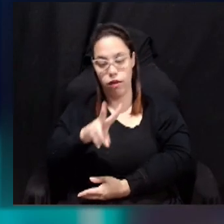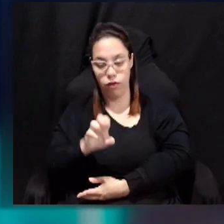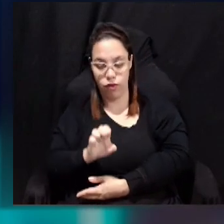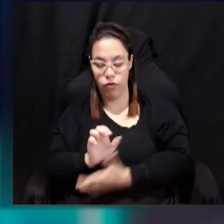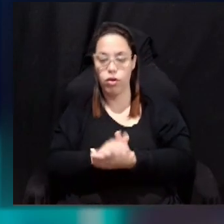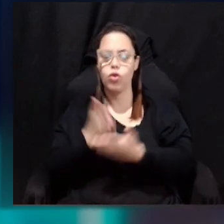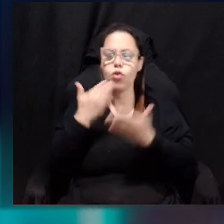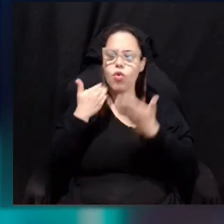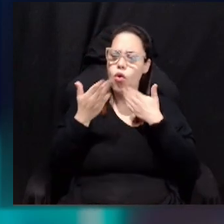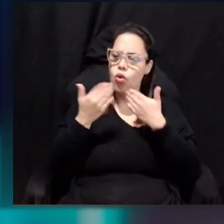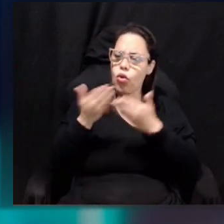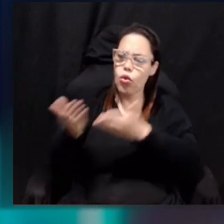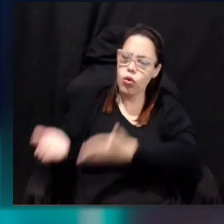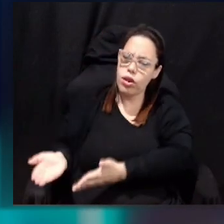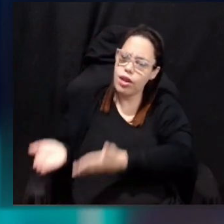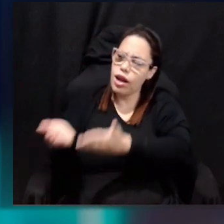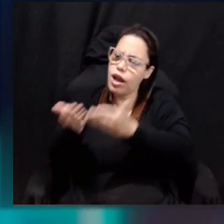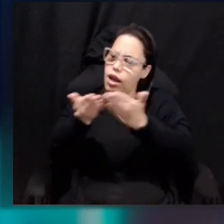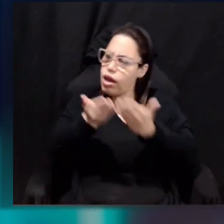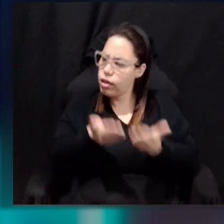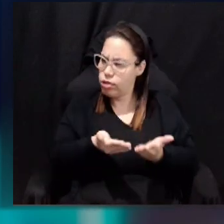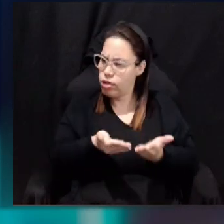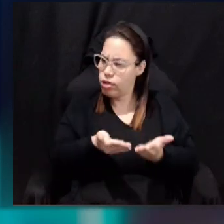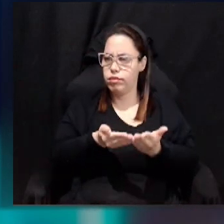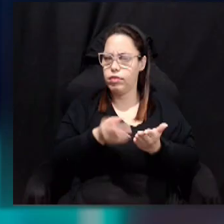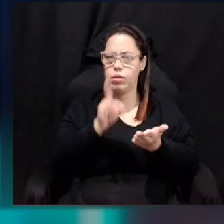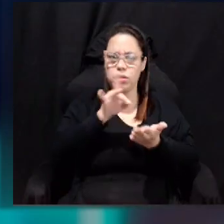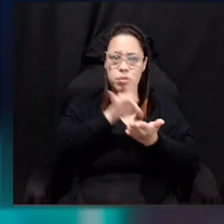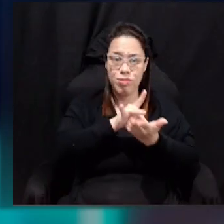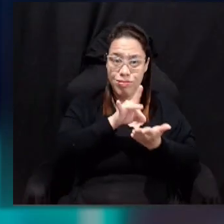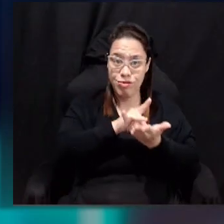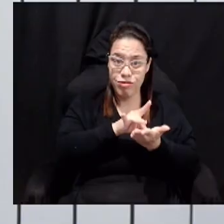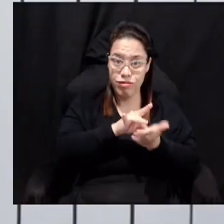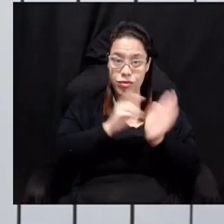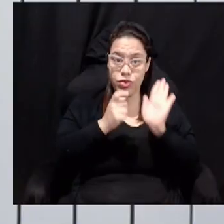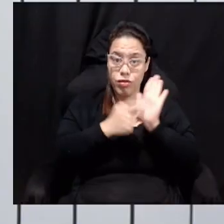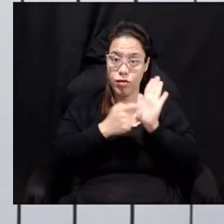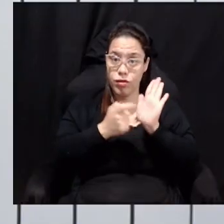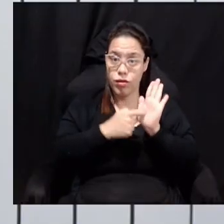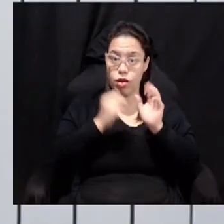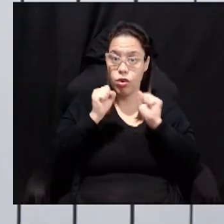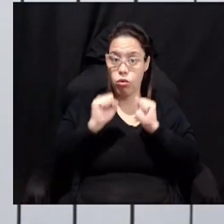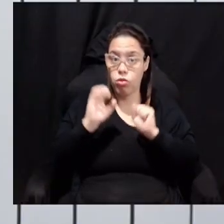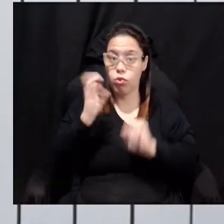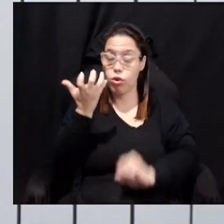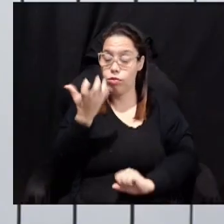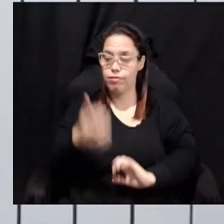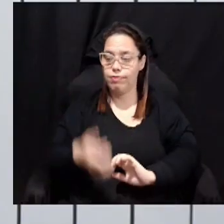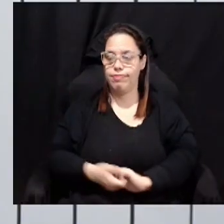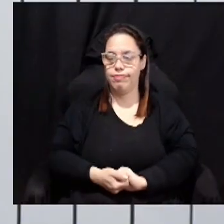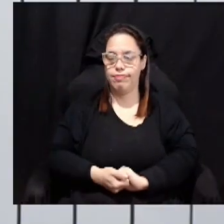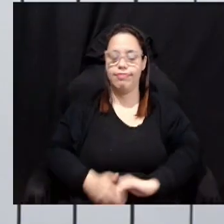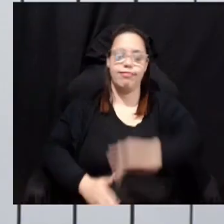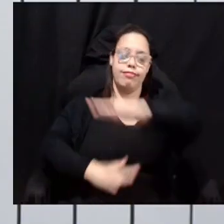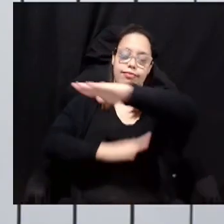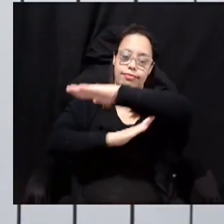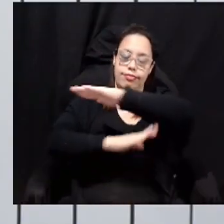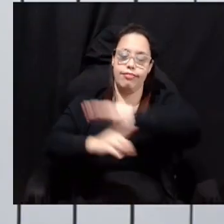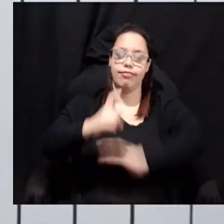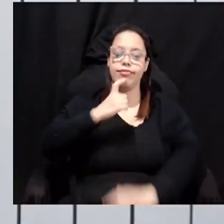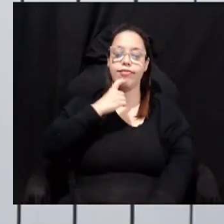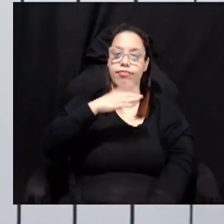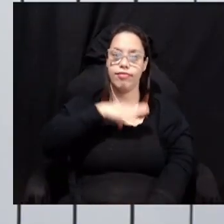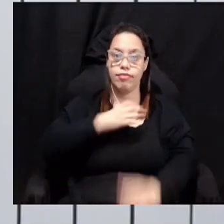Traga ela para a realidade do que isso pode causar. Câmara Municipal de Campinas cria a